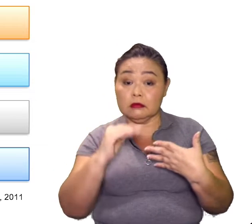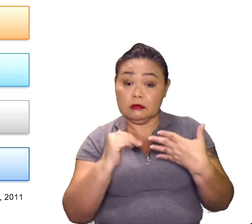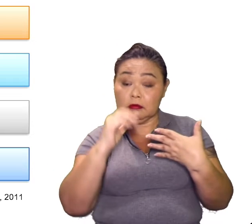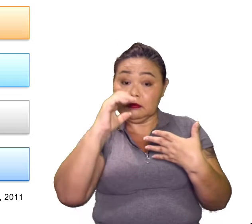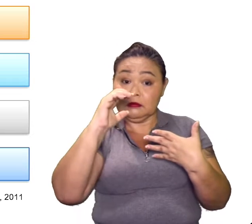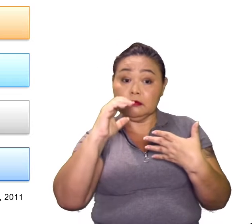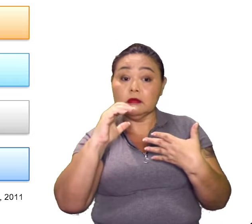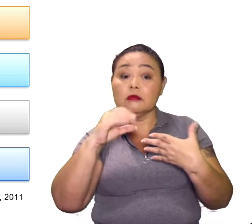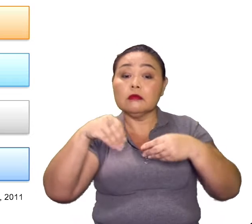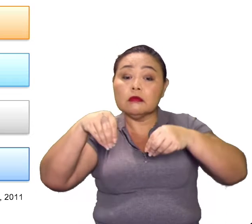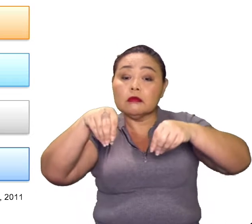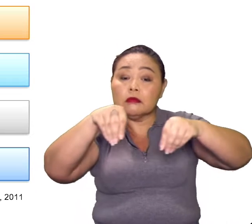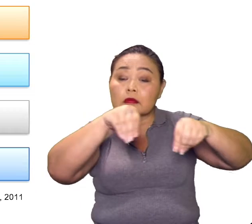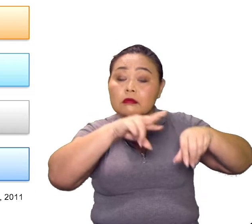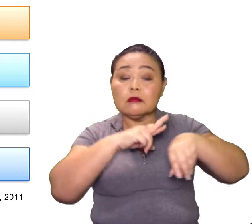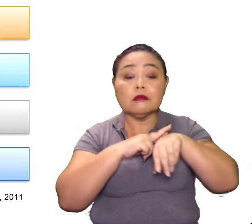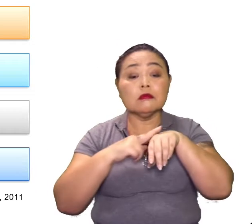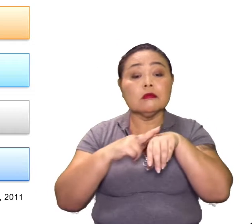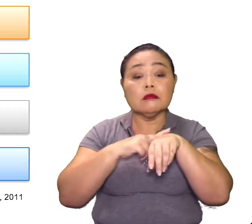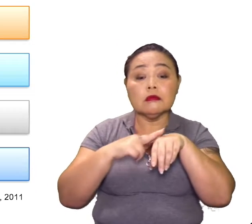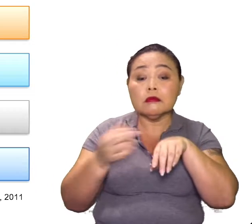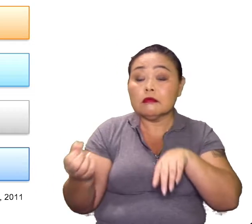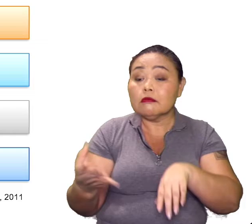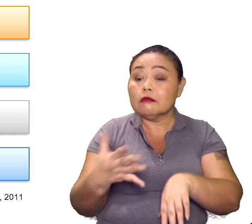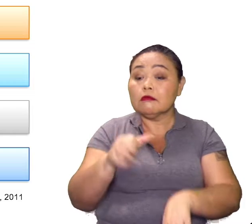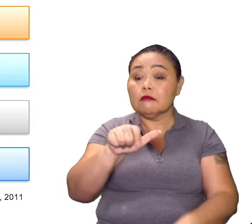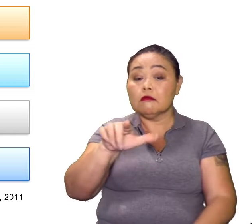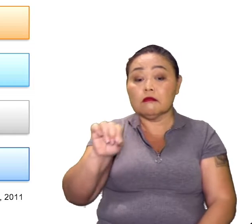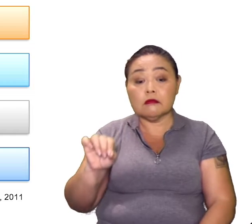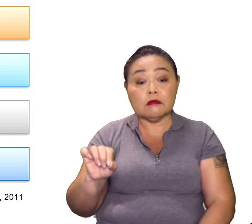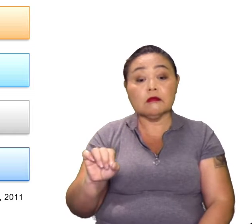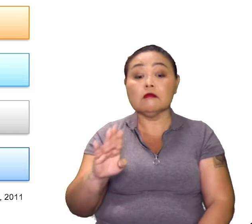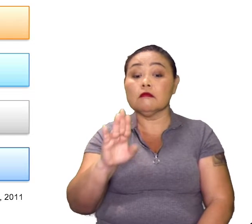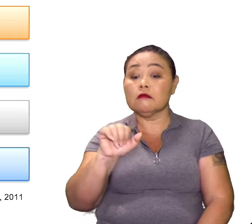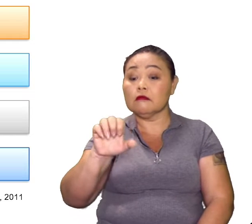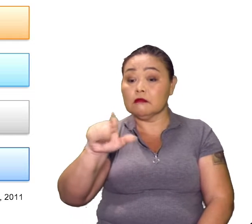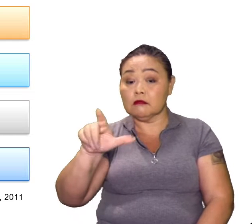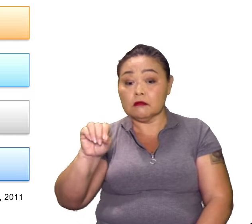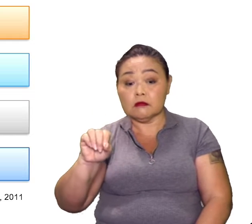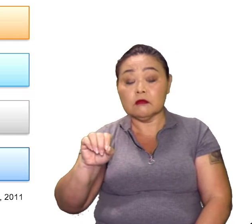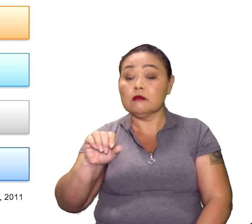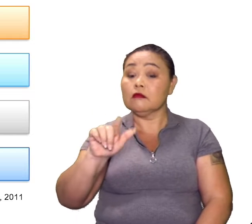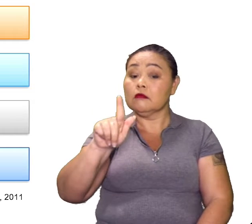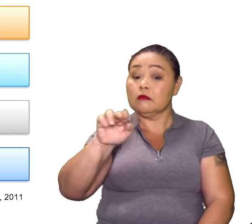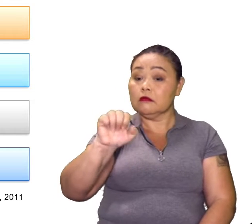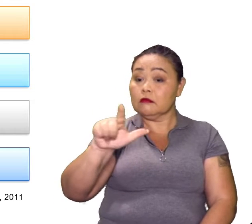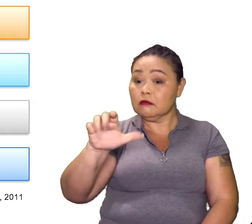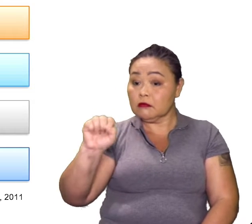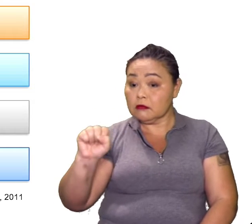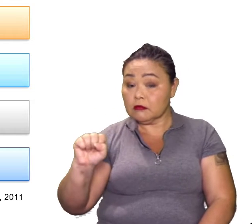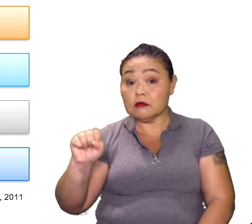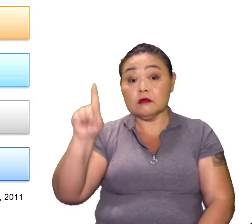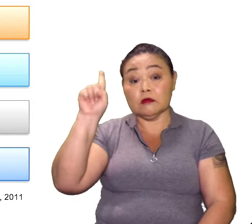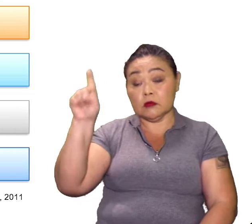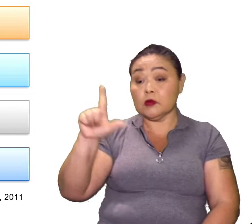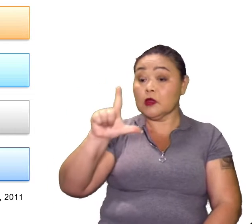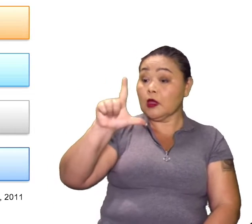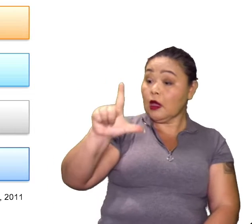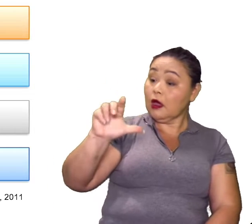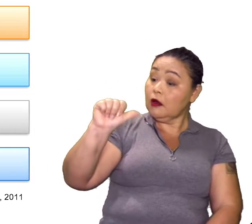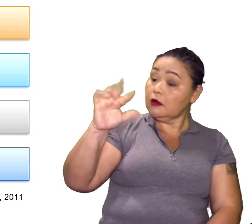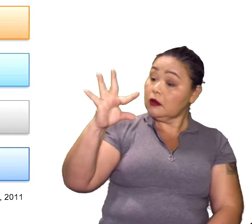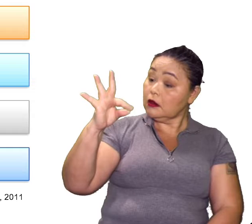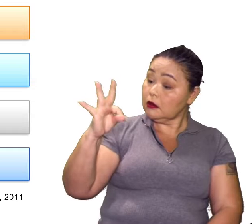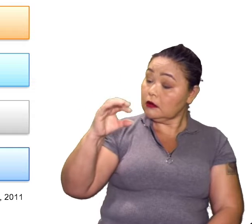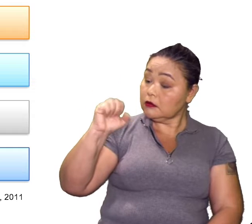latossolos, o argissolo, o neossolo, o cambissolo, sendo o latossolo o tipo